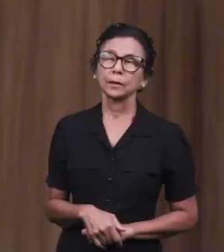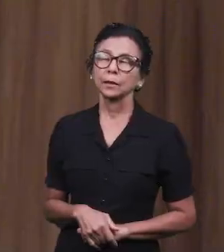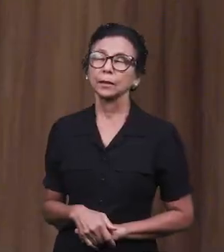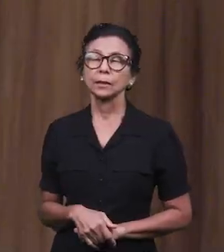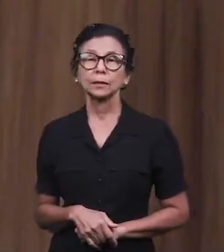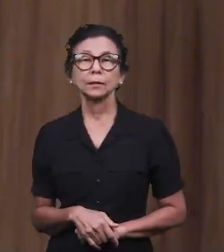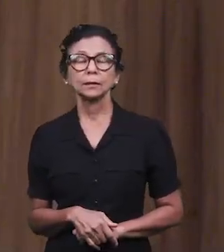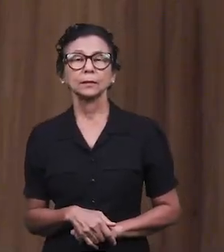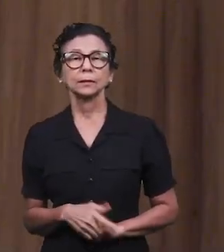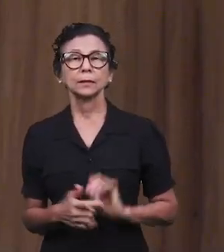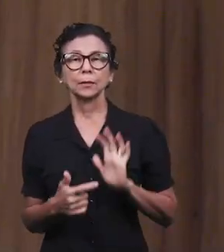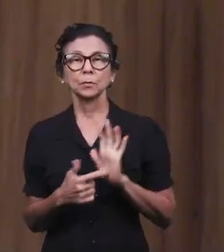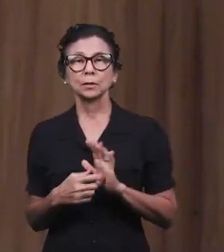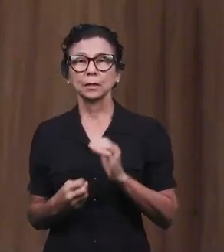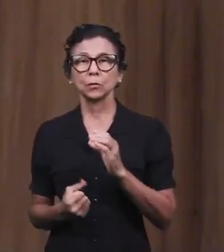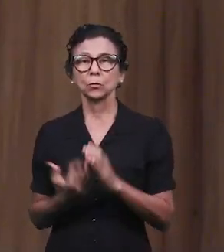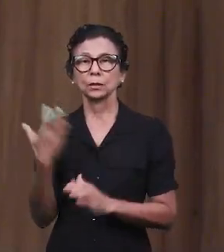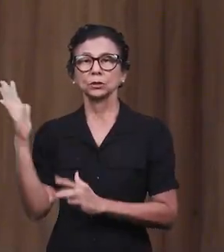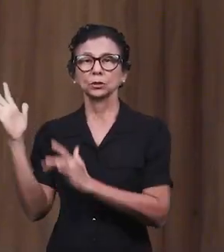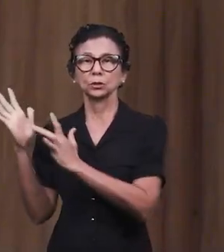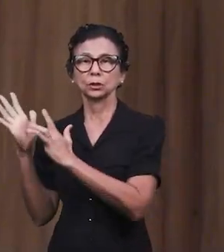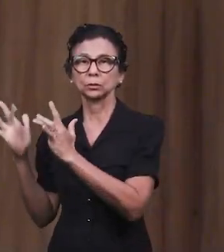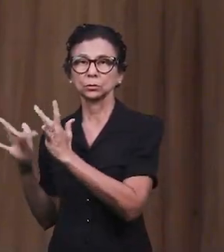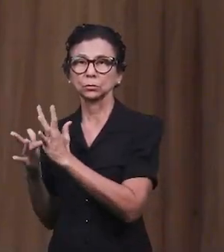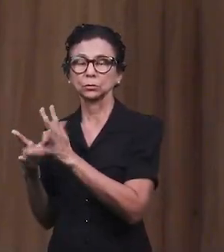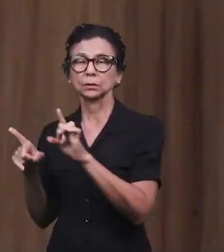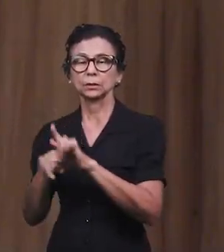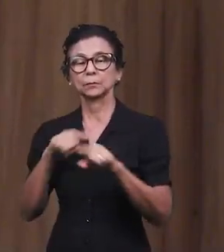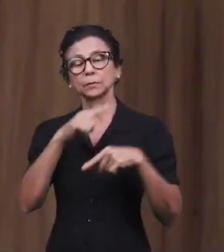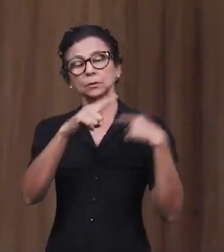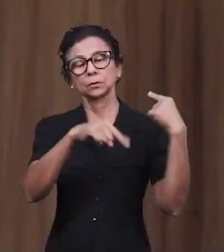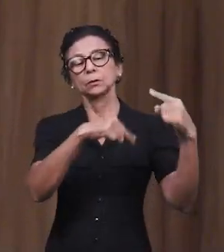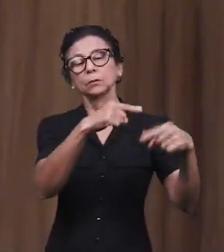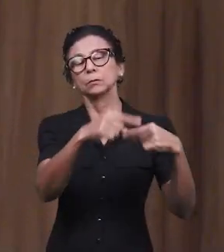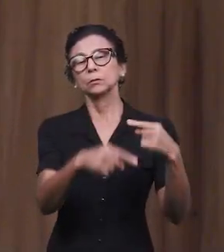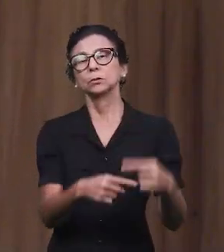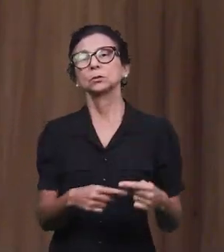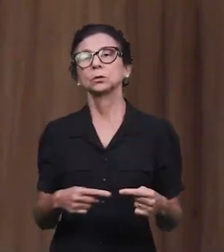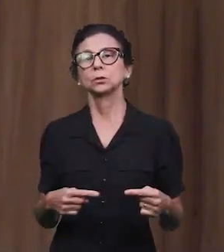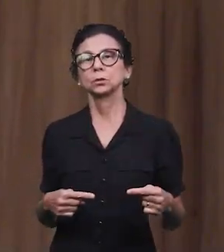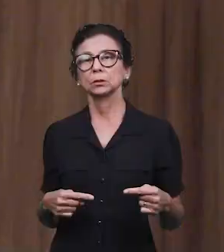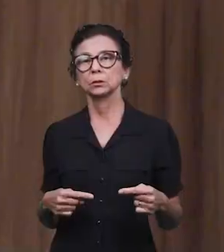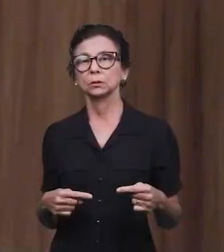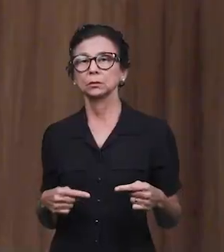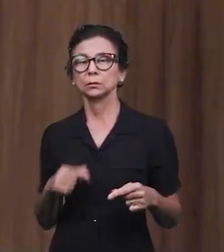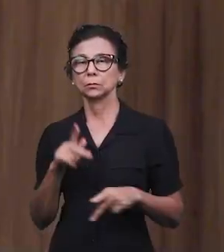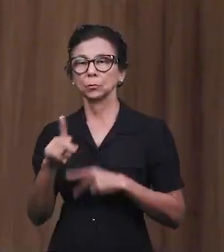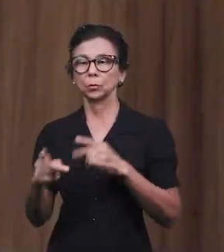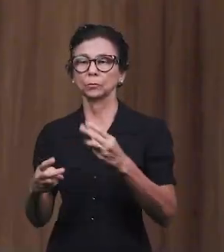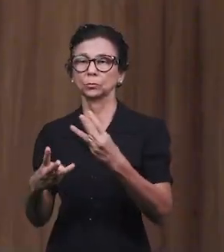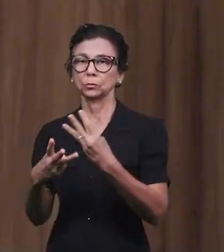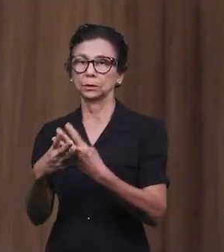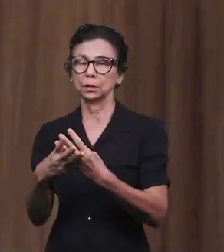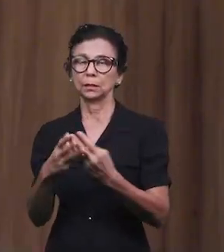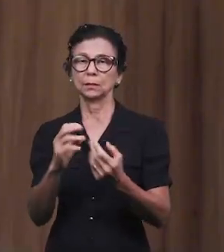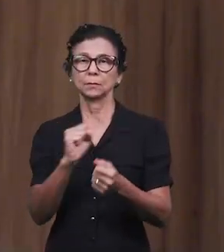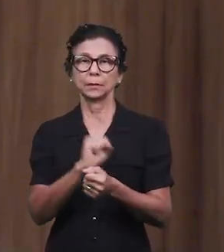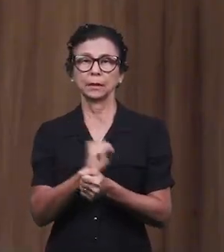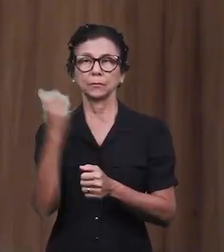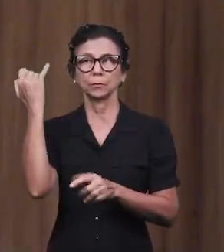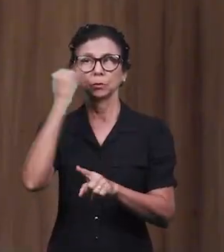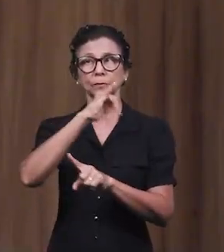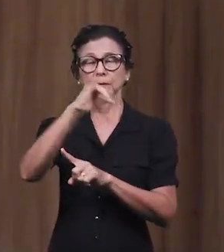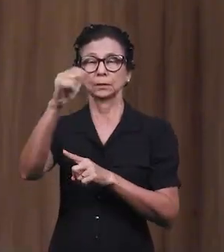do Senhor, sua genealogia, porque os judeus esperavam o cumprimento da profecia.